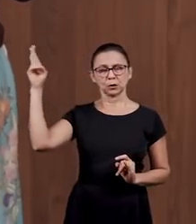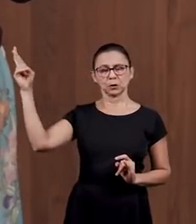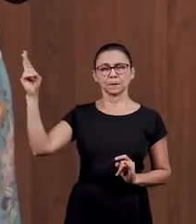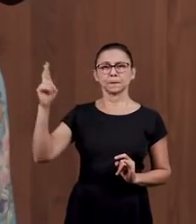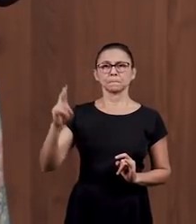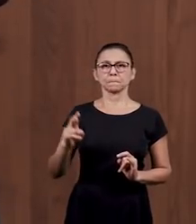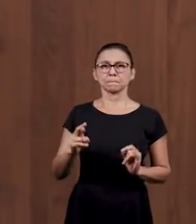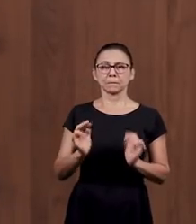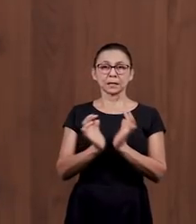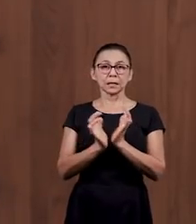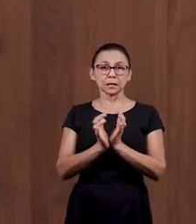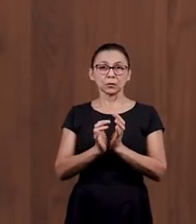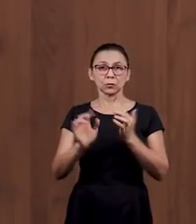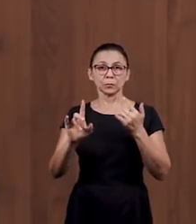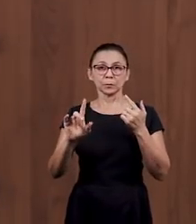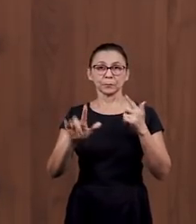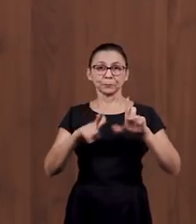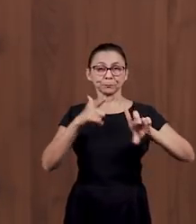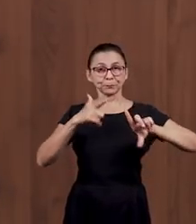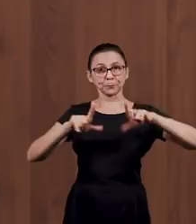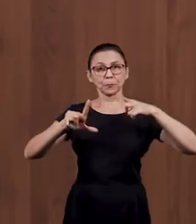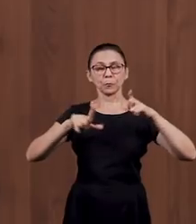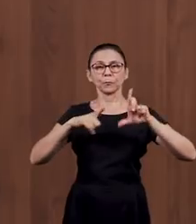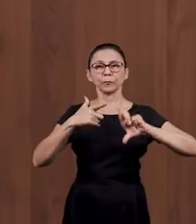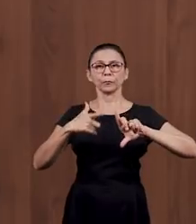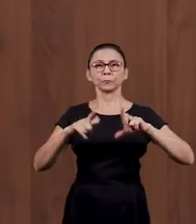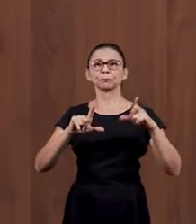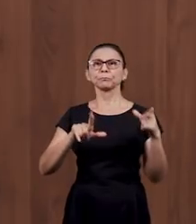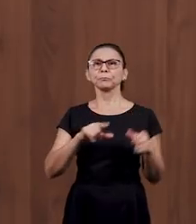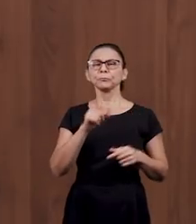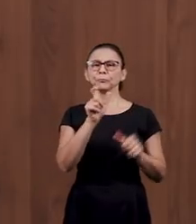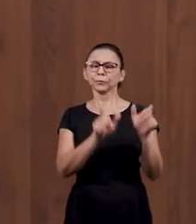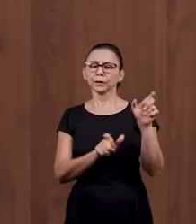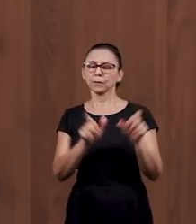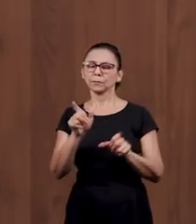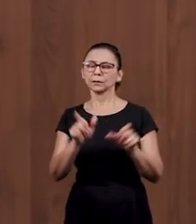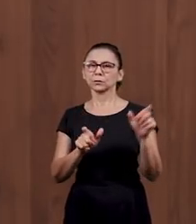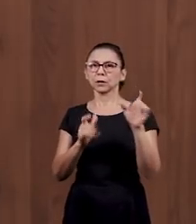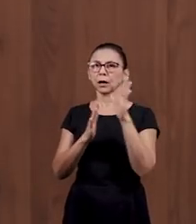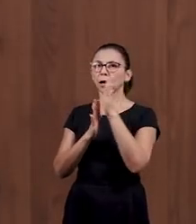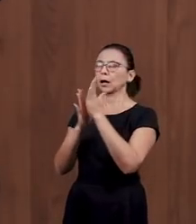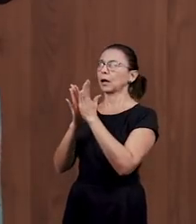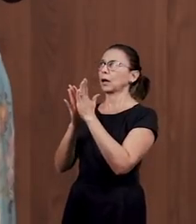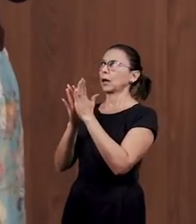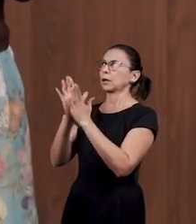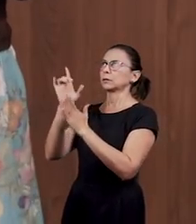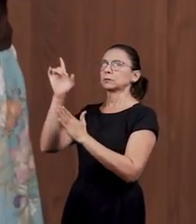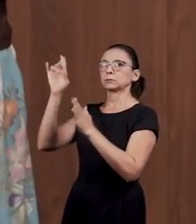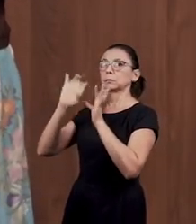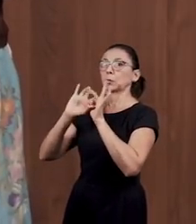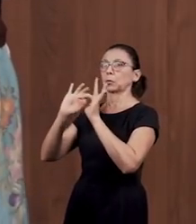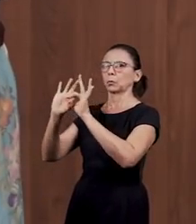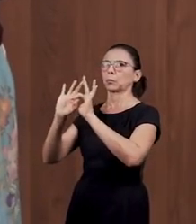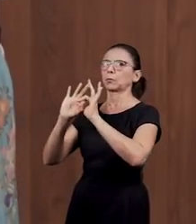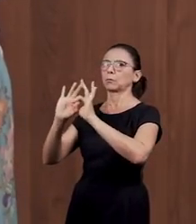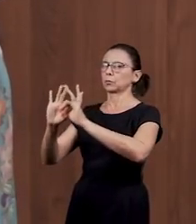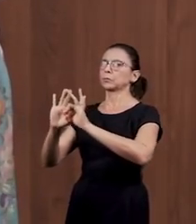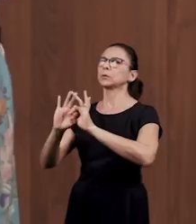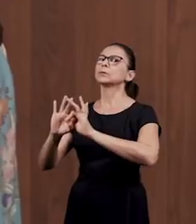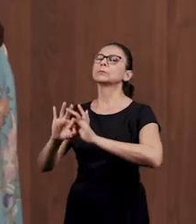ela seriam os homens que estariam face a face com Deus, aqueles que